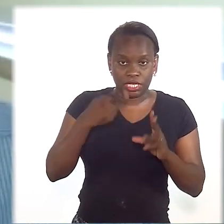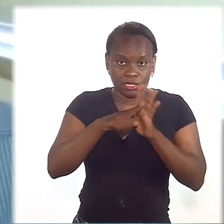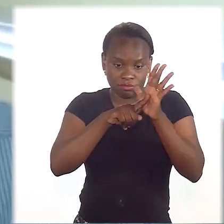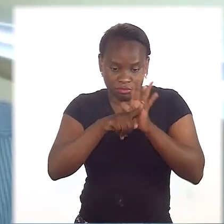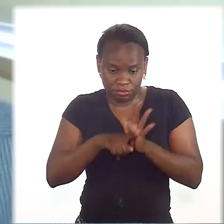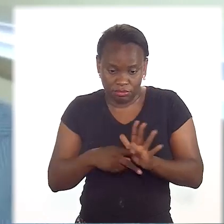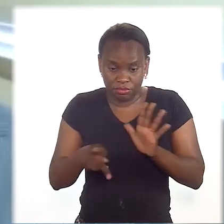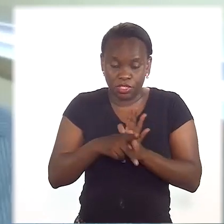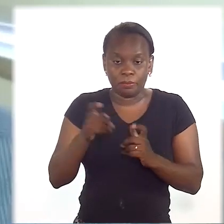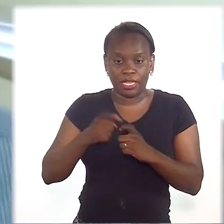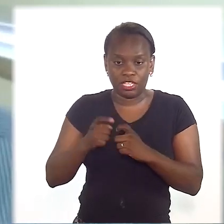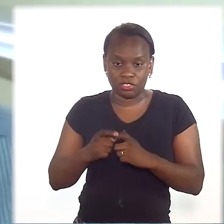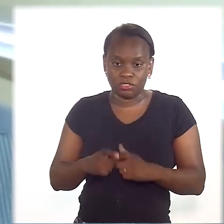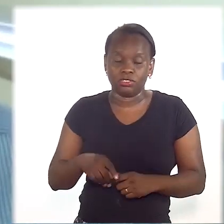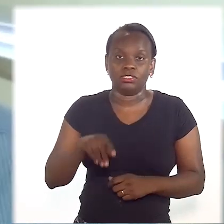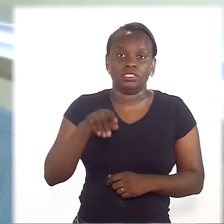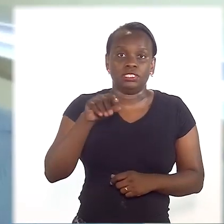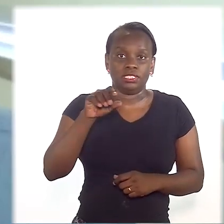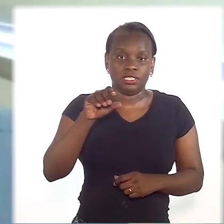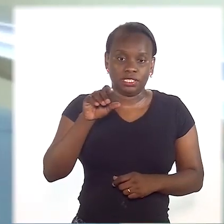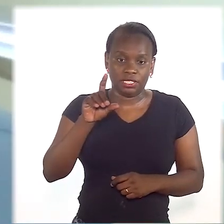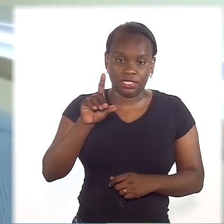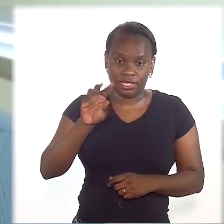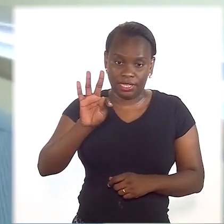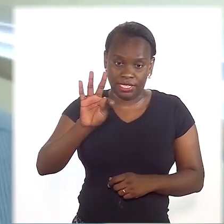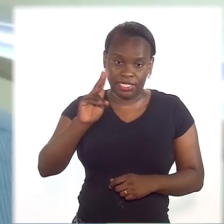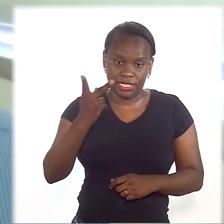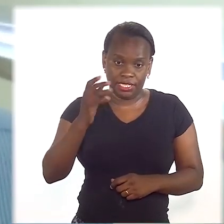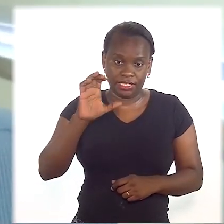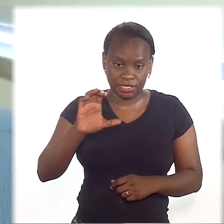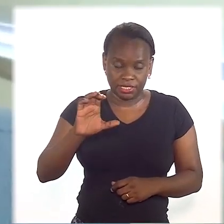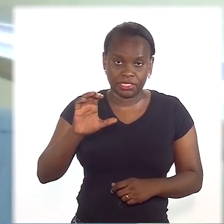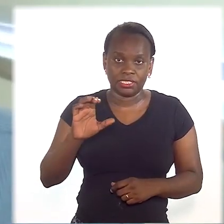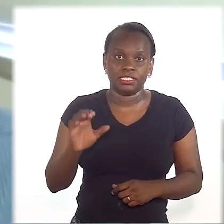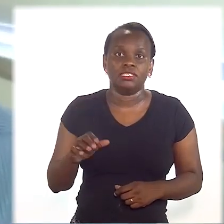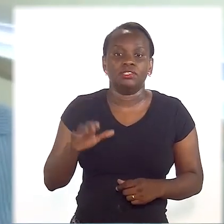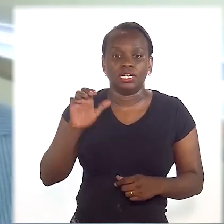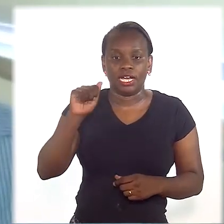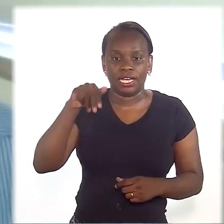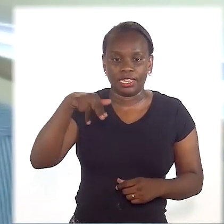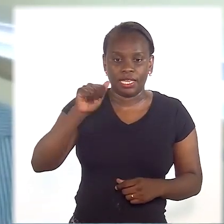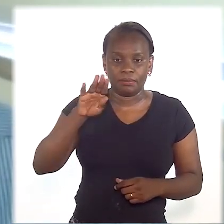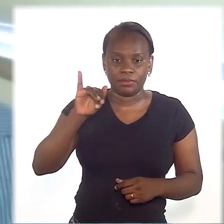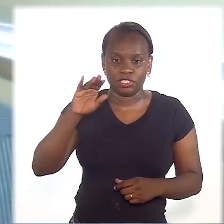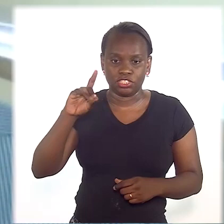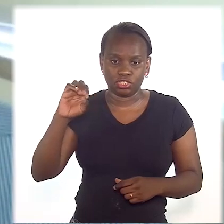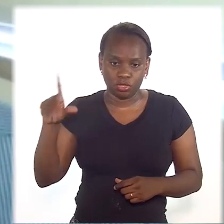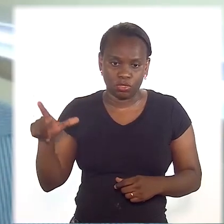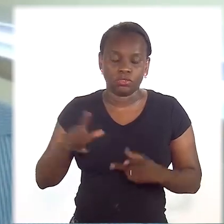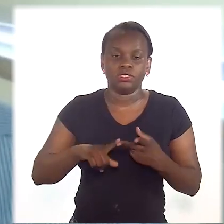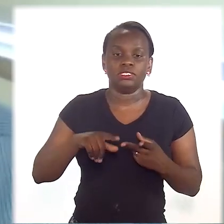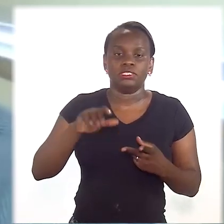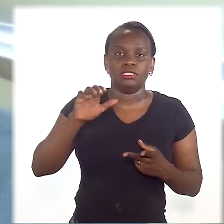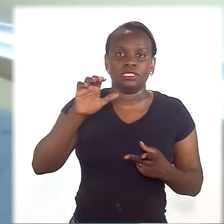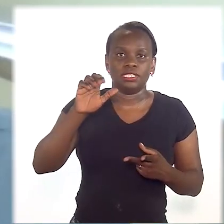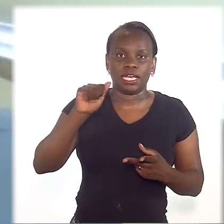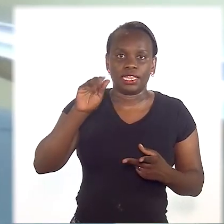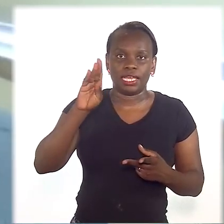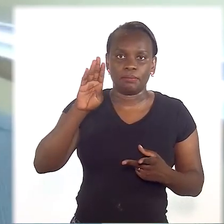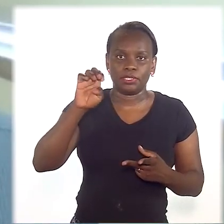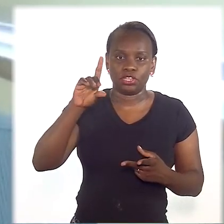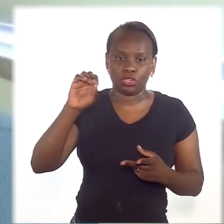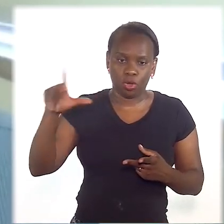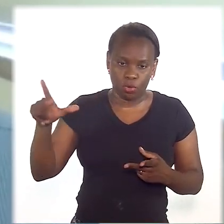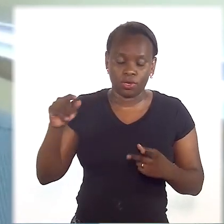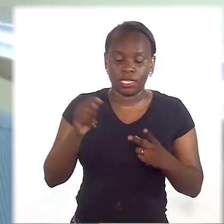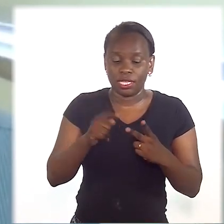com critérios medicinais. O delta-9-THC, que é o tetrahidrocannabinol, e o CBD, que é o